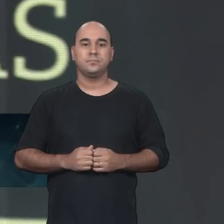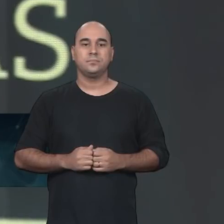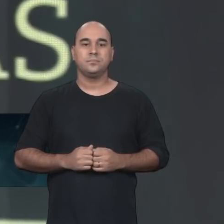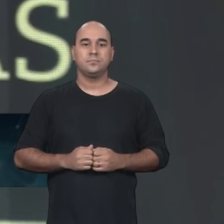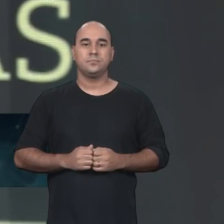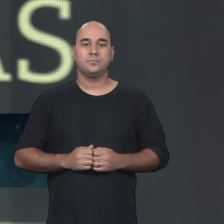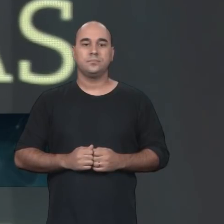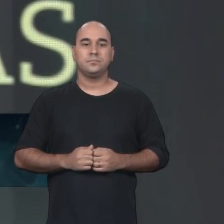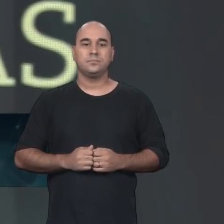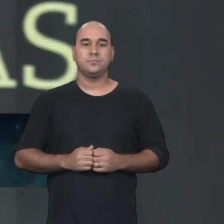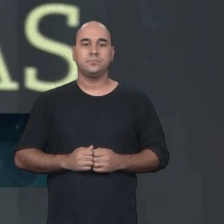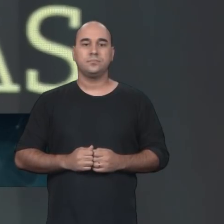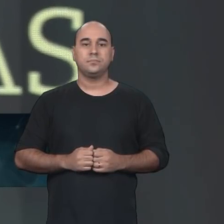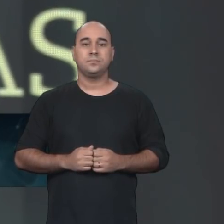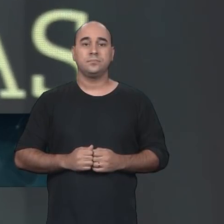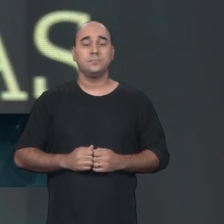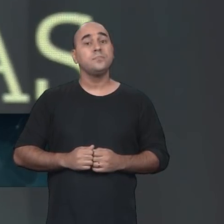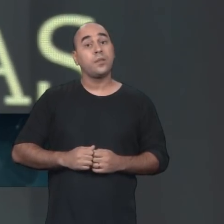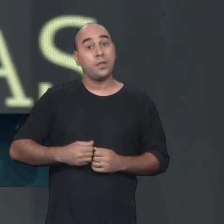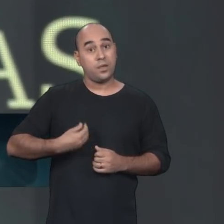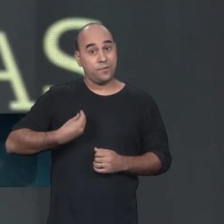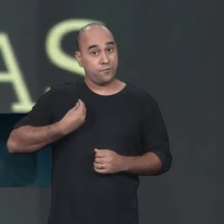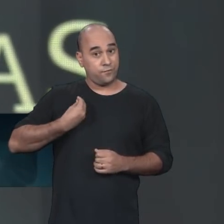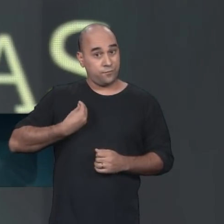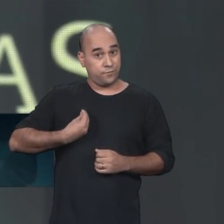Navegar no mar da vida,